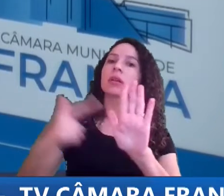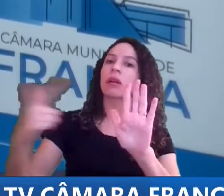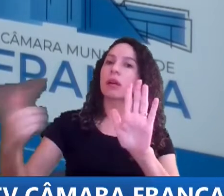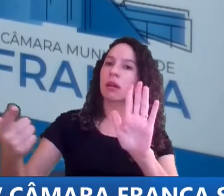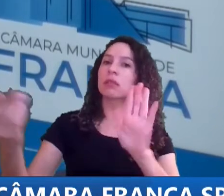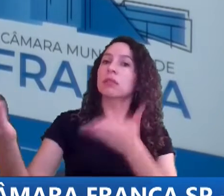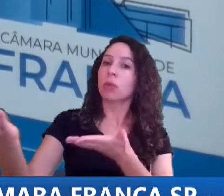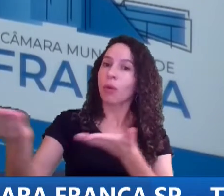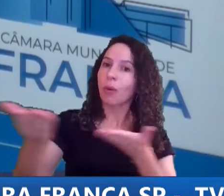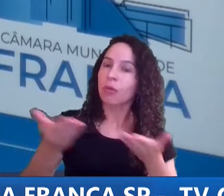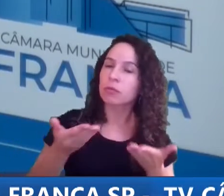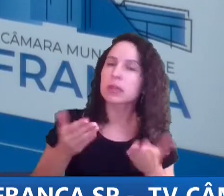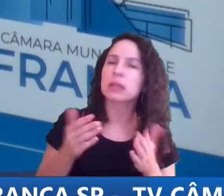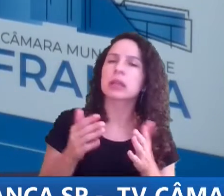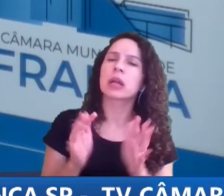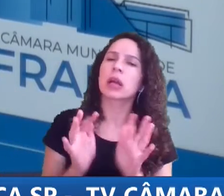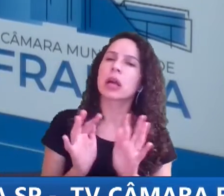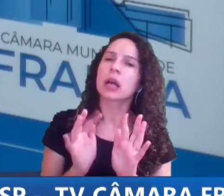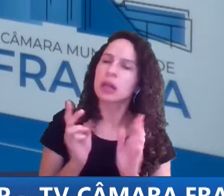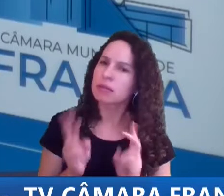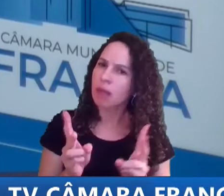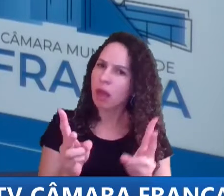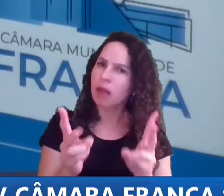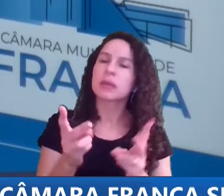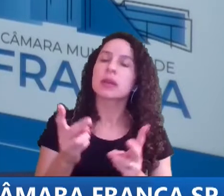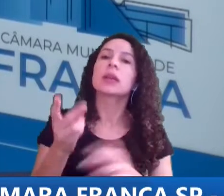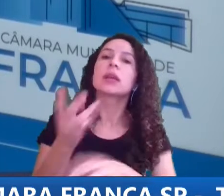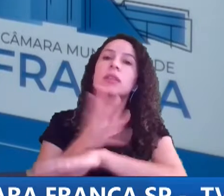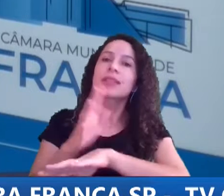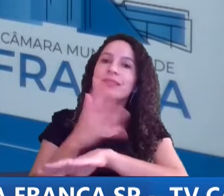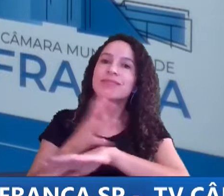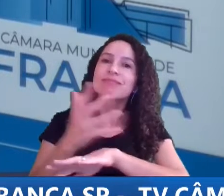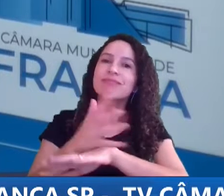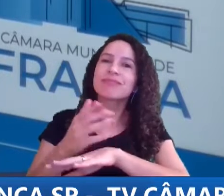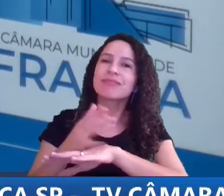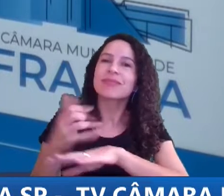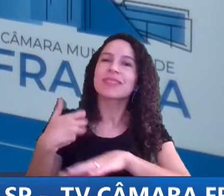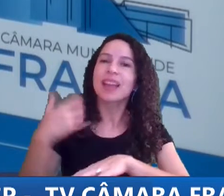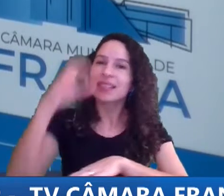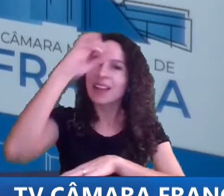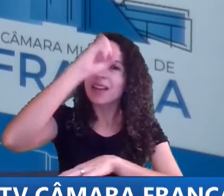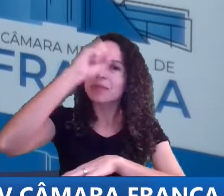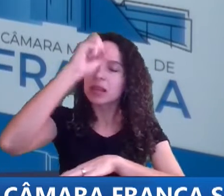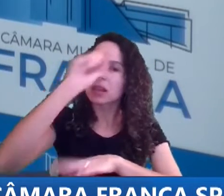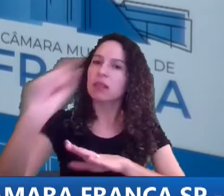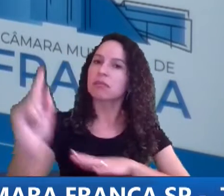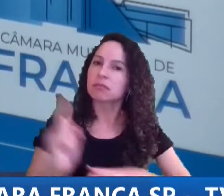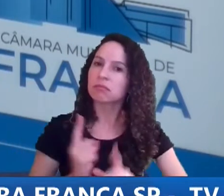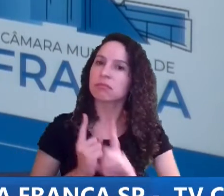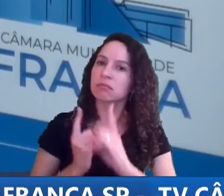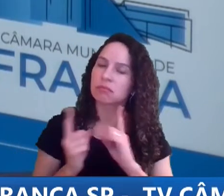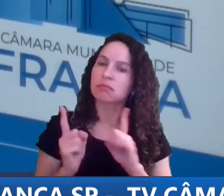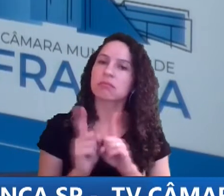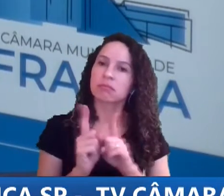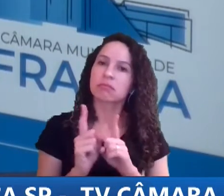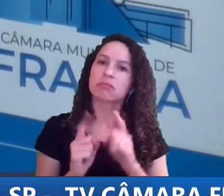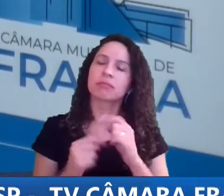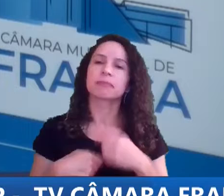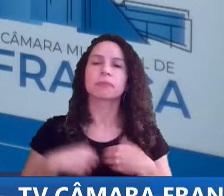maneira perene, perpétua, aprendizes em seus quadros profissionais, não é isso?